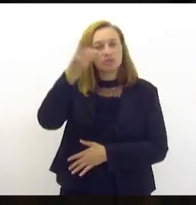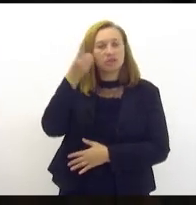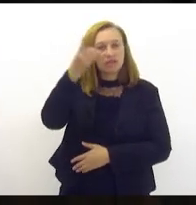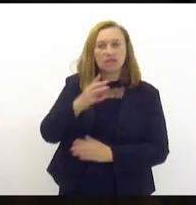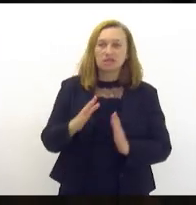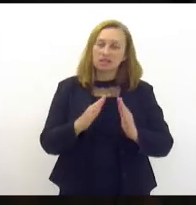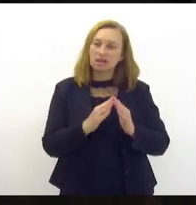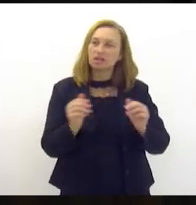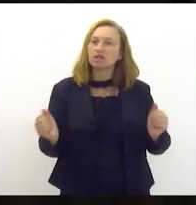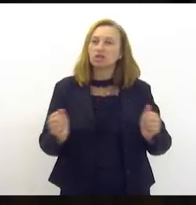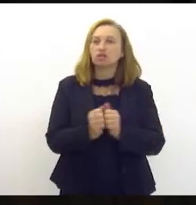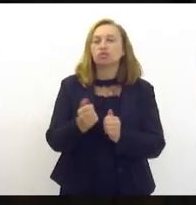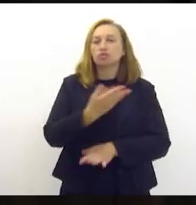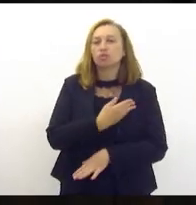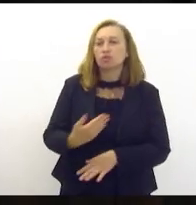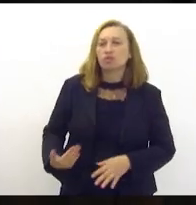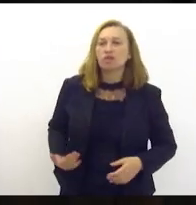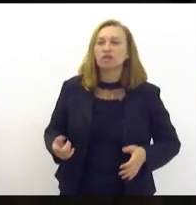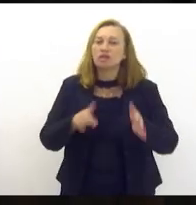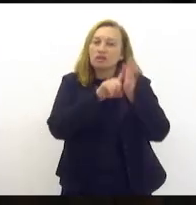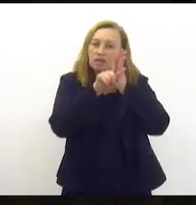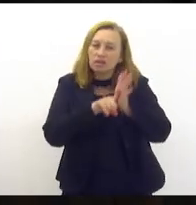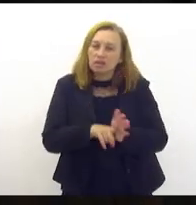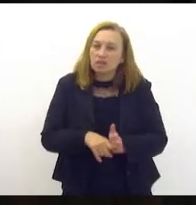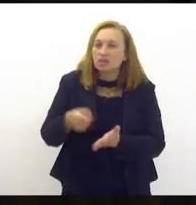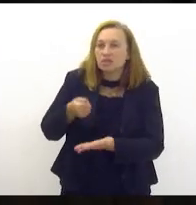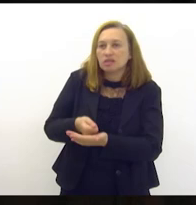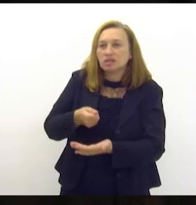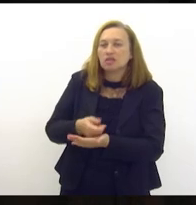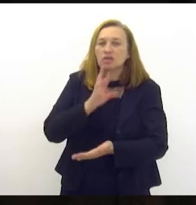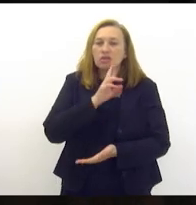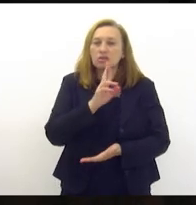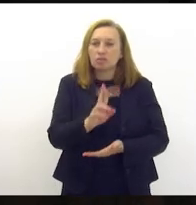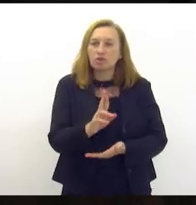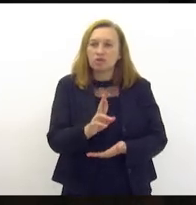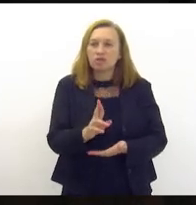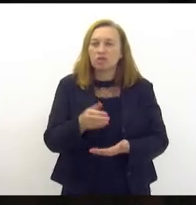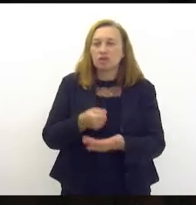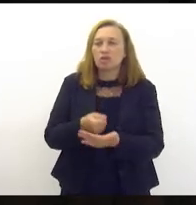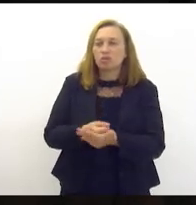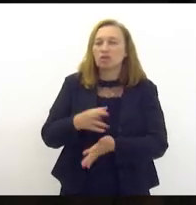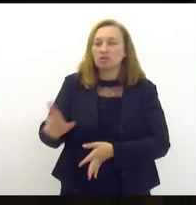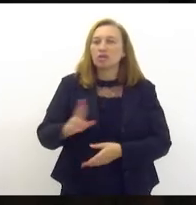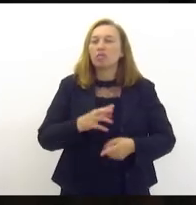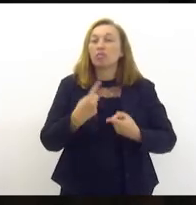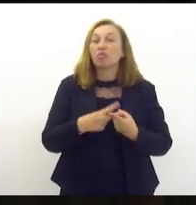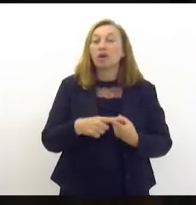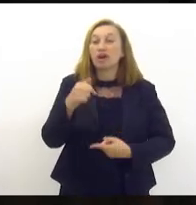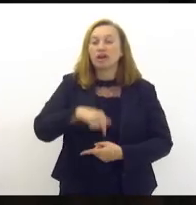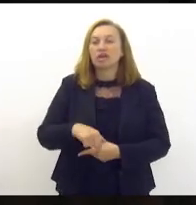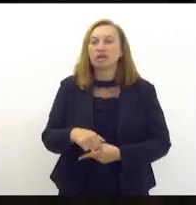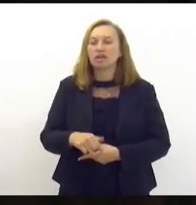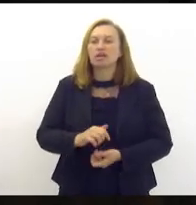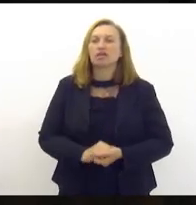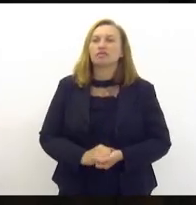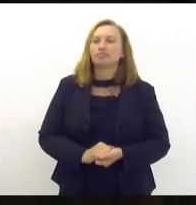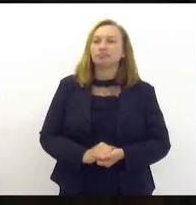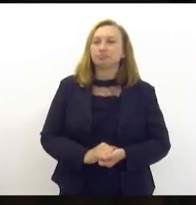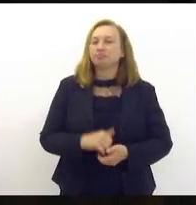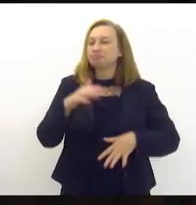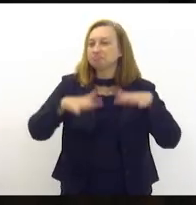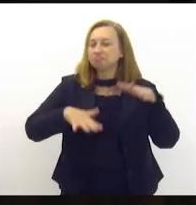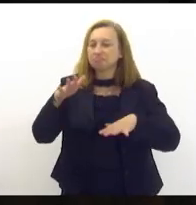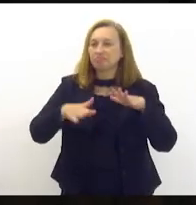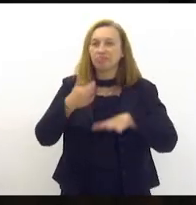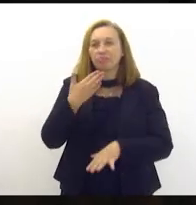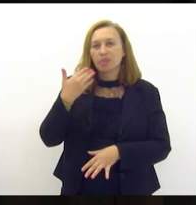dessa casa, junto com o governo, fiscalizando, exigindo respostas e cobrando resultados, porque aqui indefere... Independe,